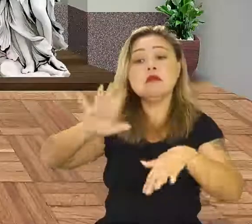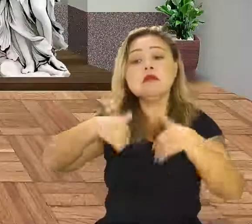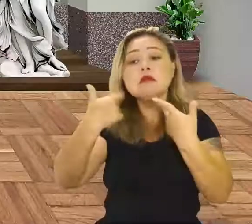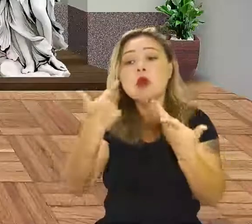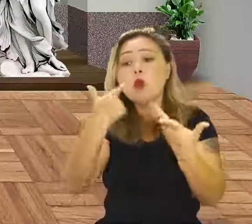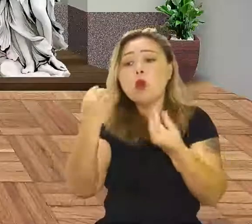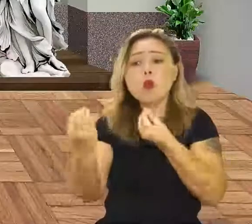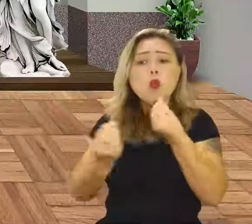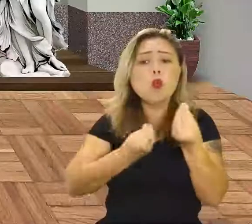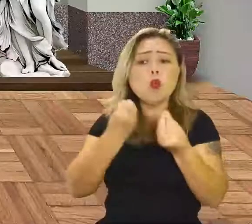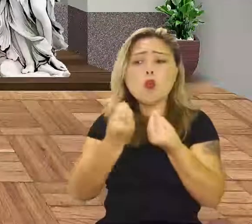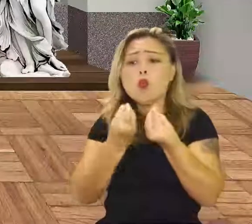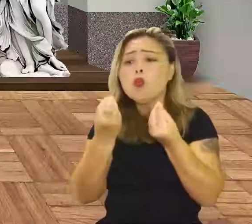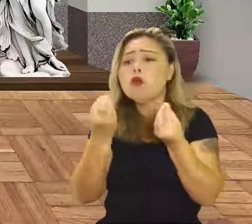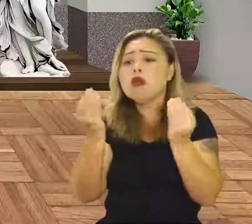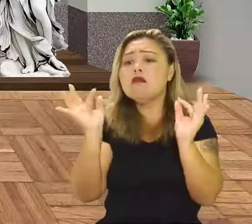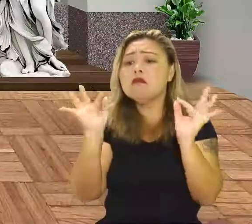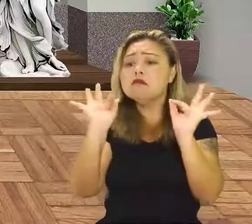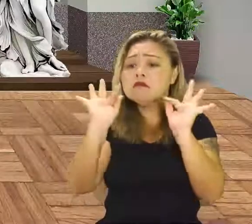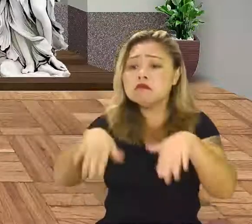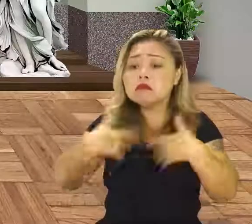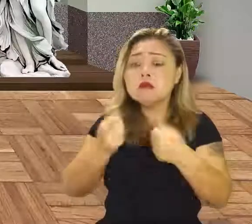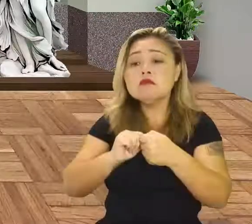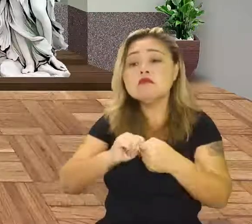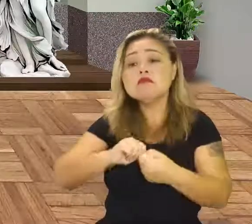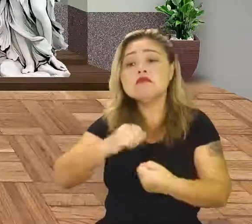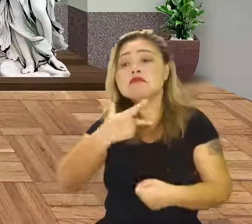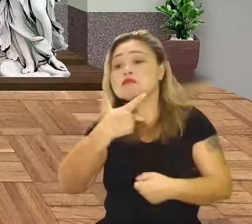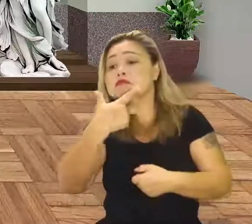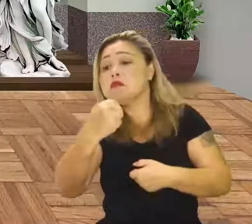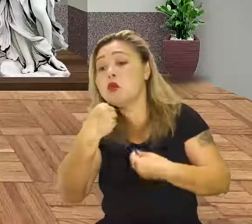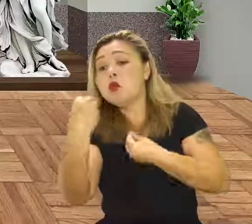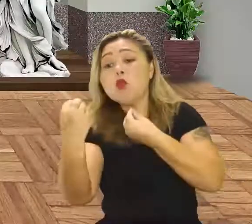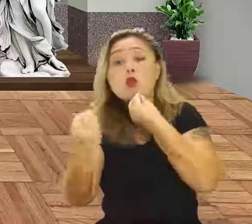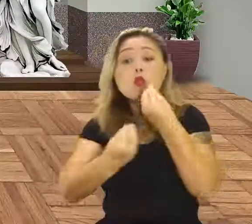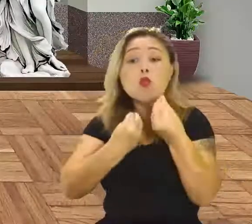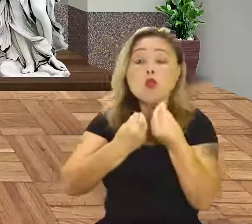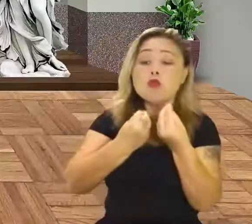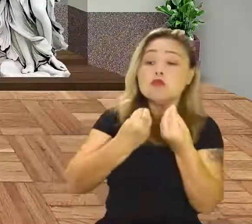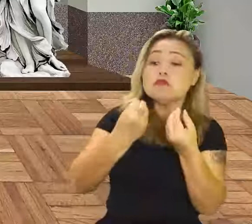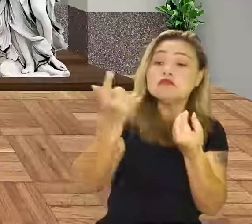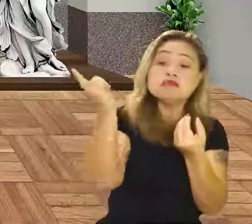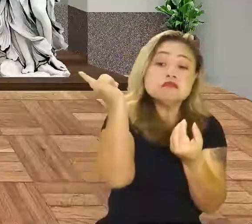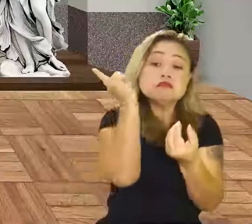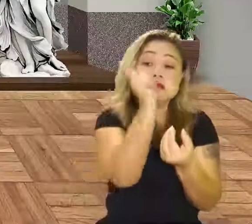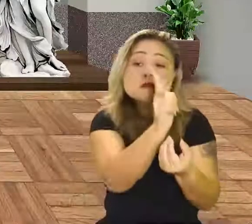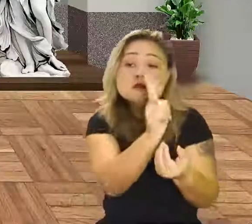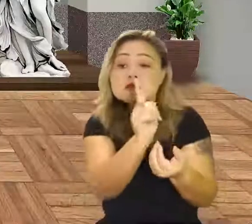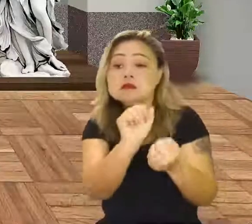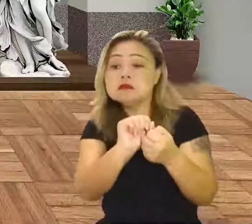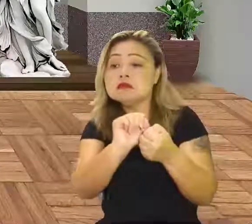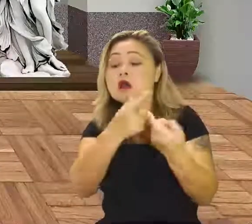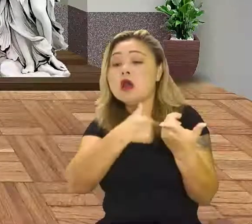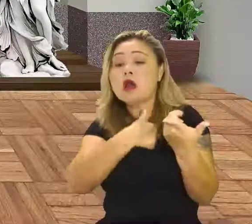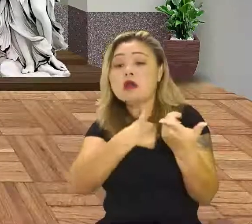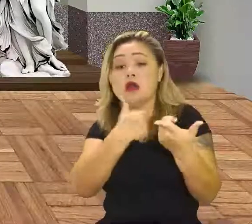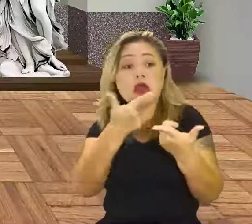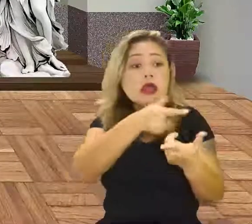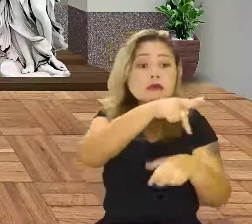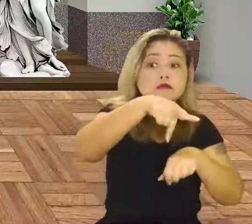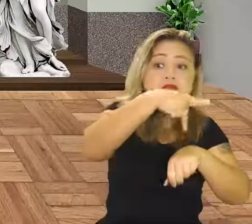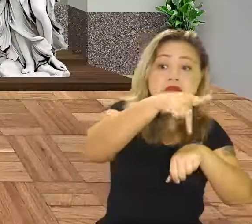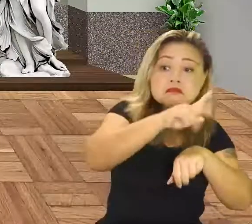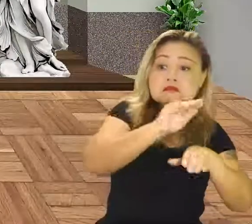o desfecho da Segunda Guerra Mundial. Quem venceu, como foi a rendição de cada